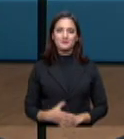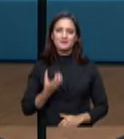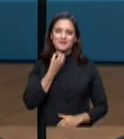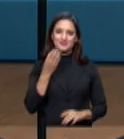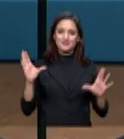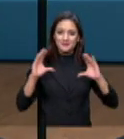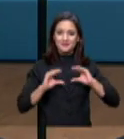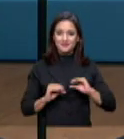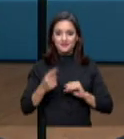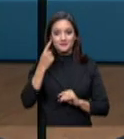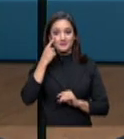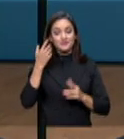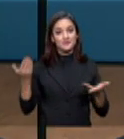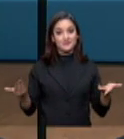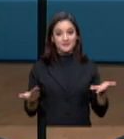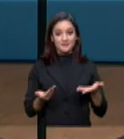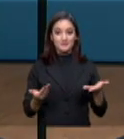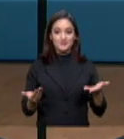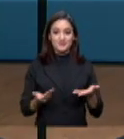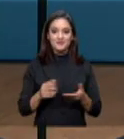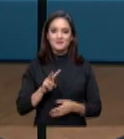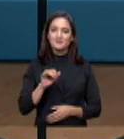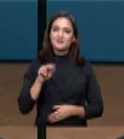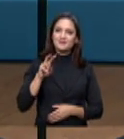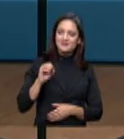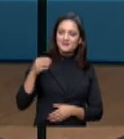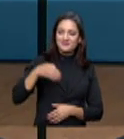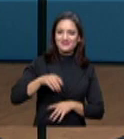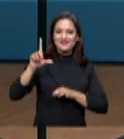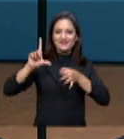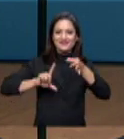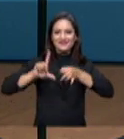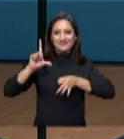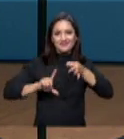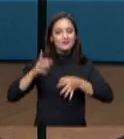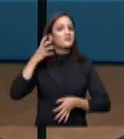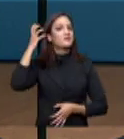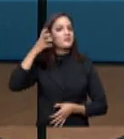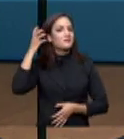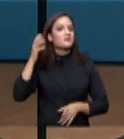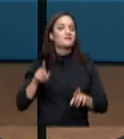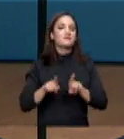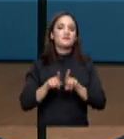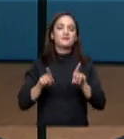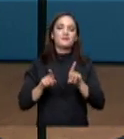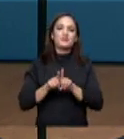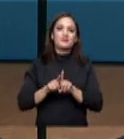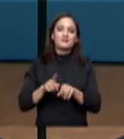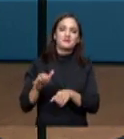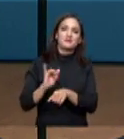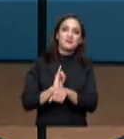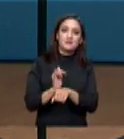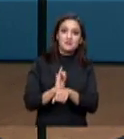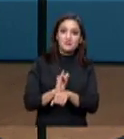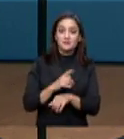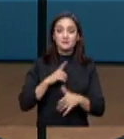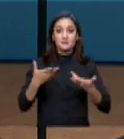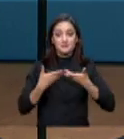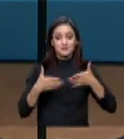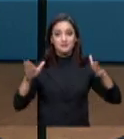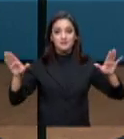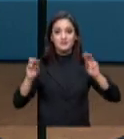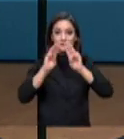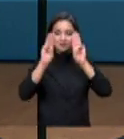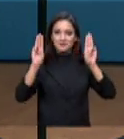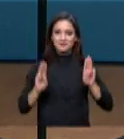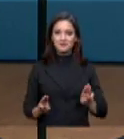Olá, boa noite. Você acompanha a partir de agora, ao vivo aqui pela TV Justiça, Rádio Justiça e pelo canal do STF no YouTube, a inauguração do